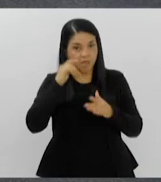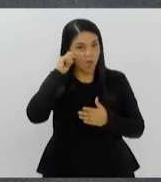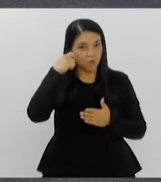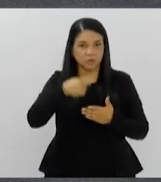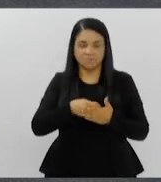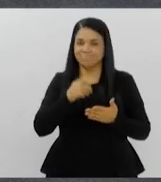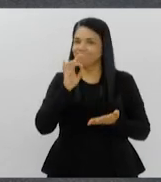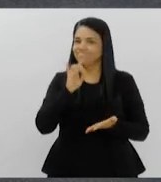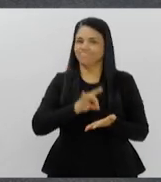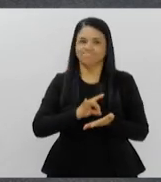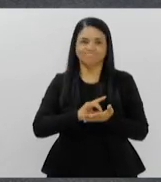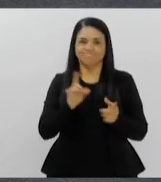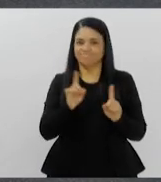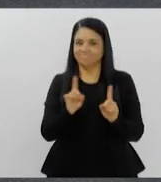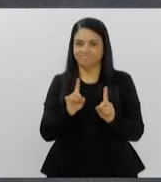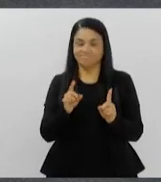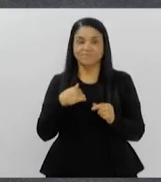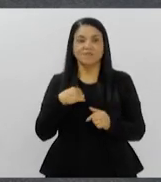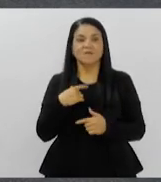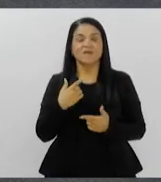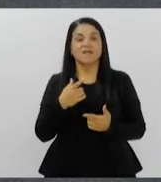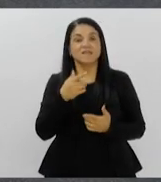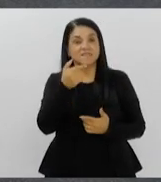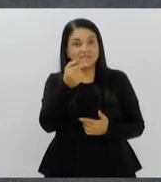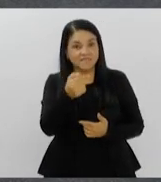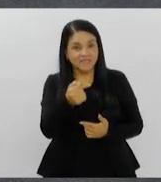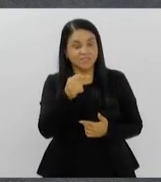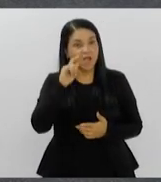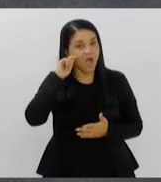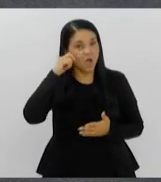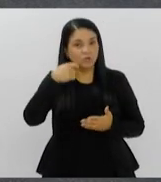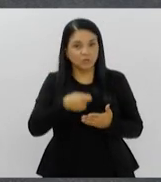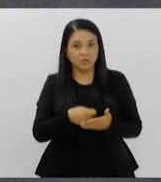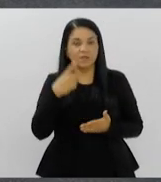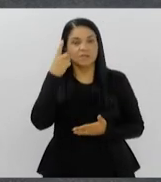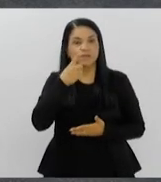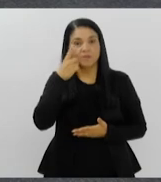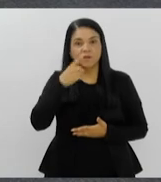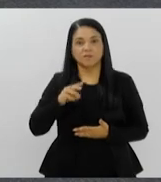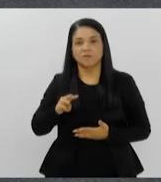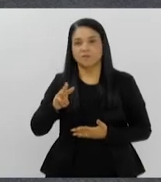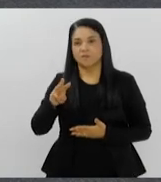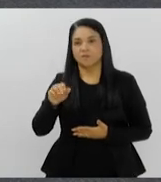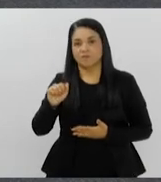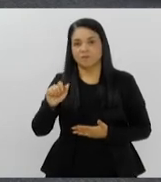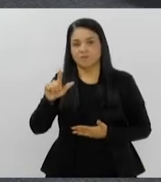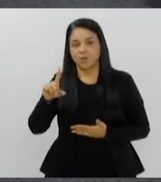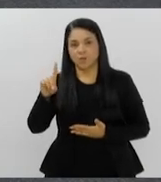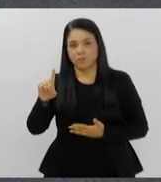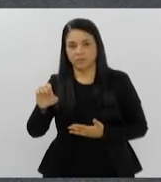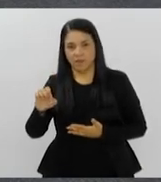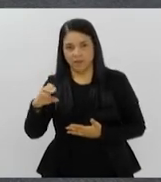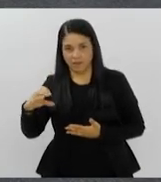é verdade. As 7 emendas são de autoria do deputado Valdec Carneiro. Então, o parecer da